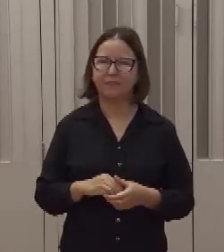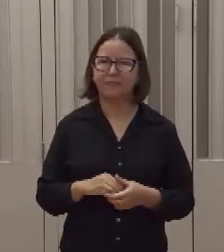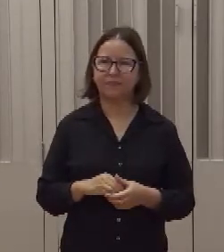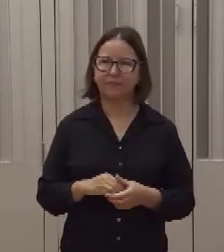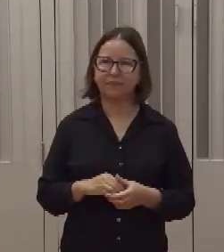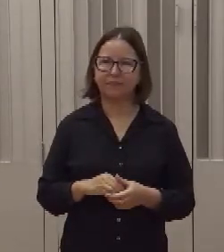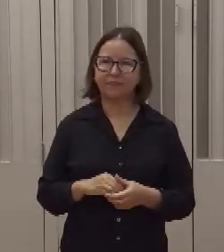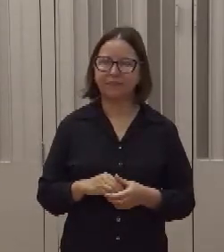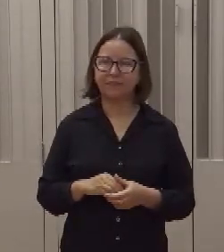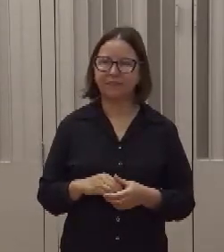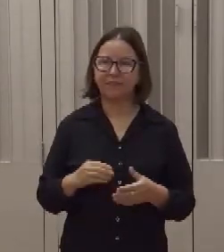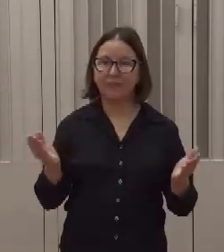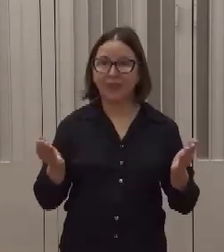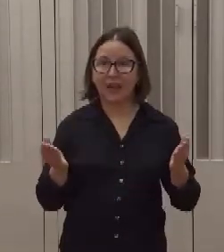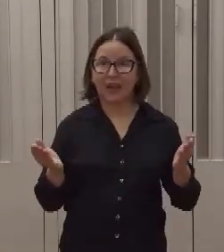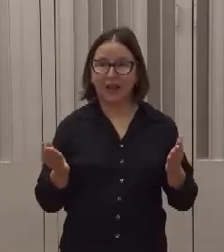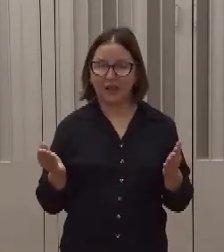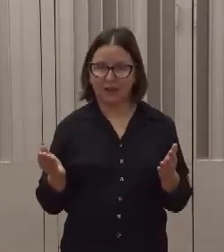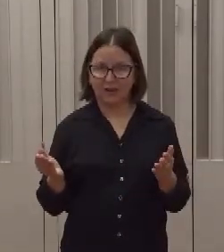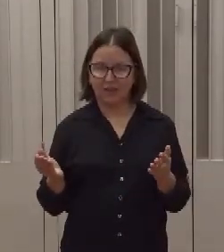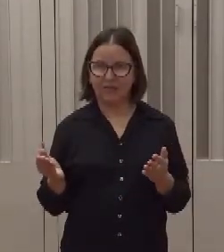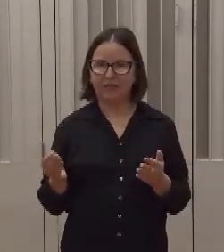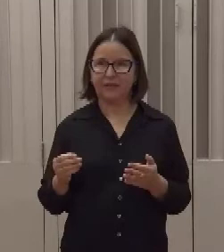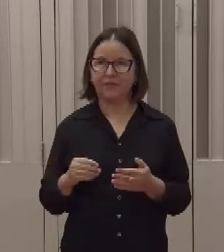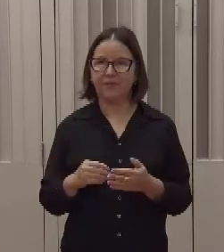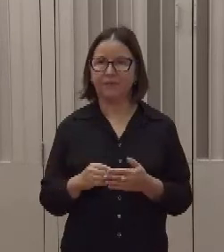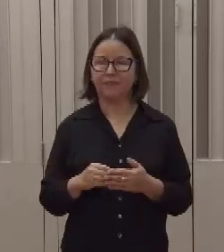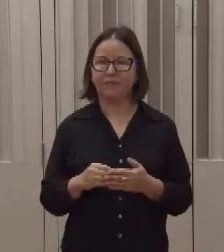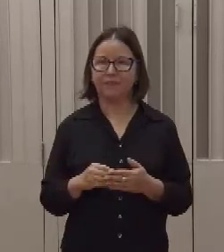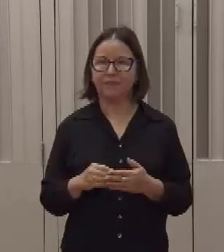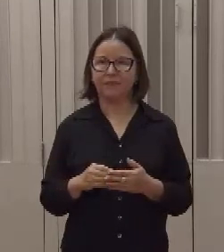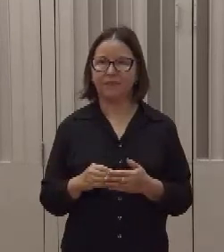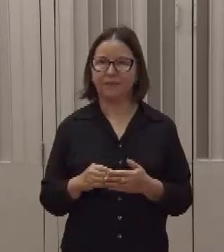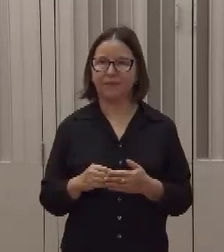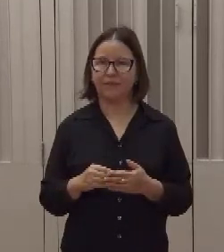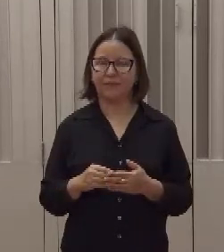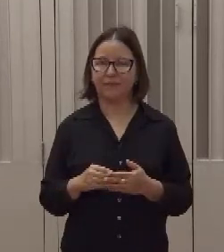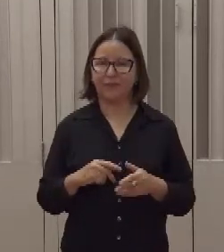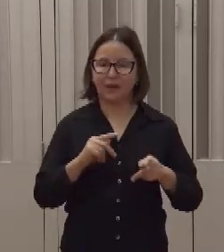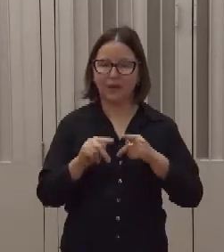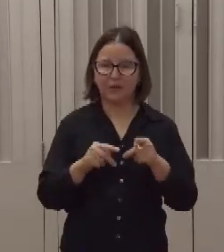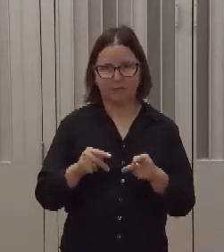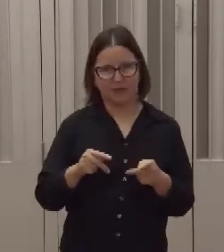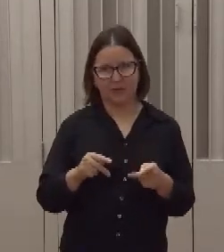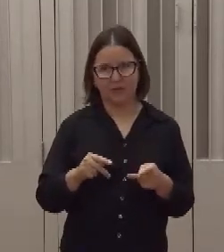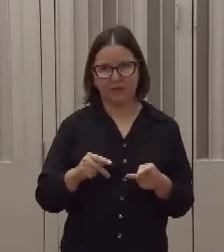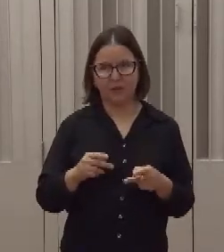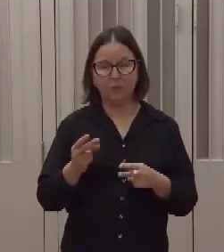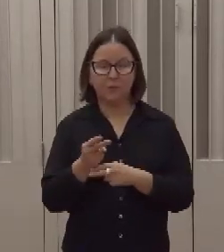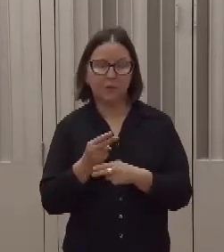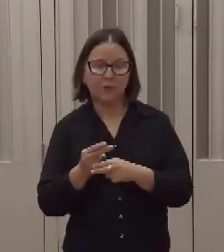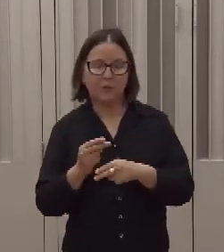E agora, meus irmãos, a gente diz mais sim, Senhor, para o Estado do que para Jesus Cristo.